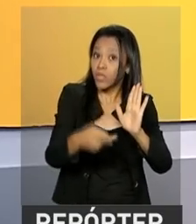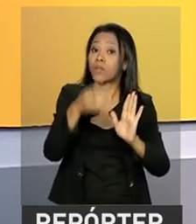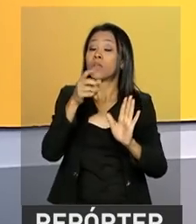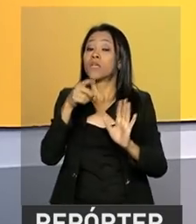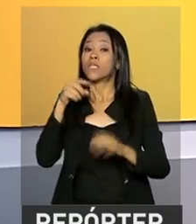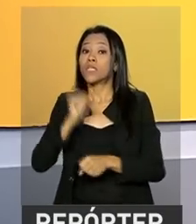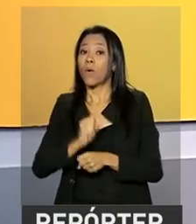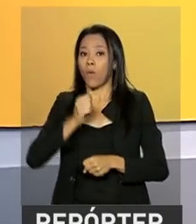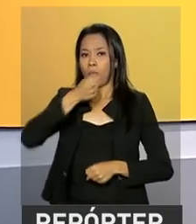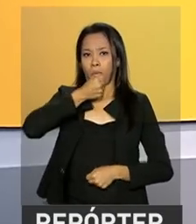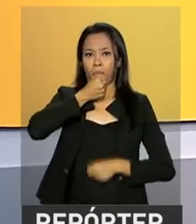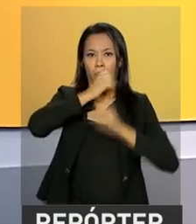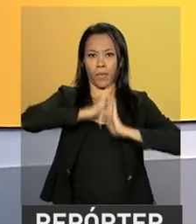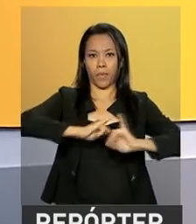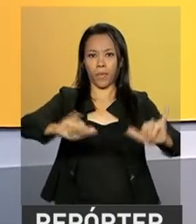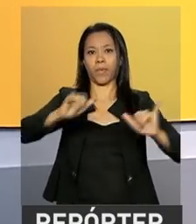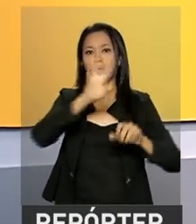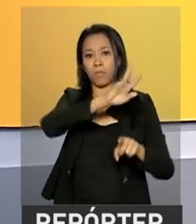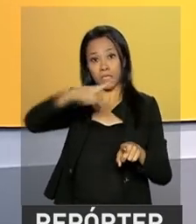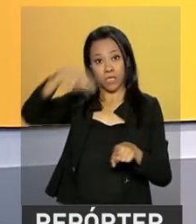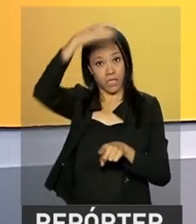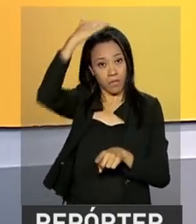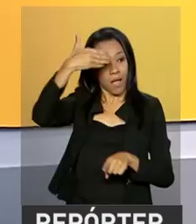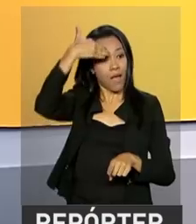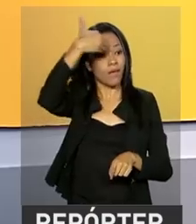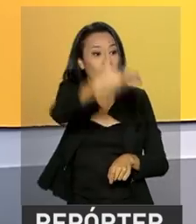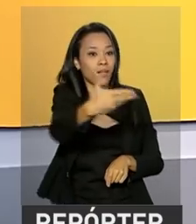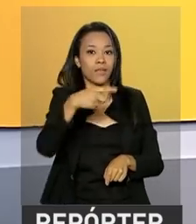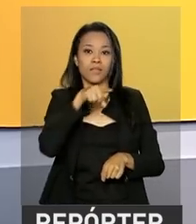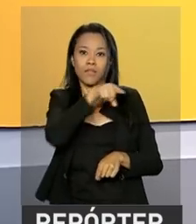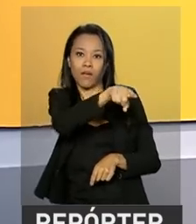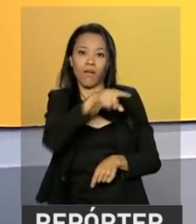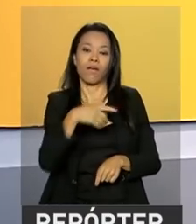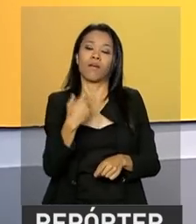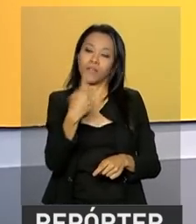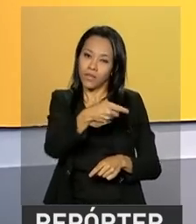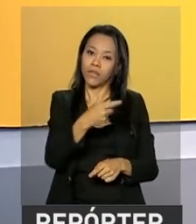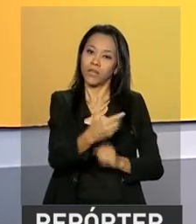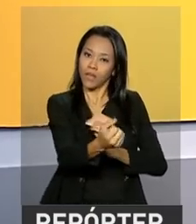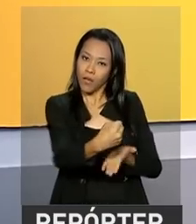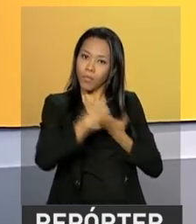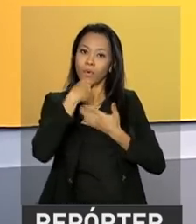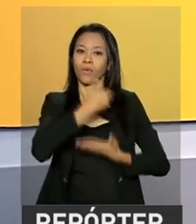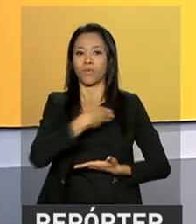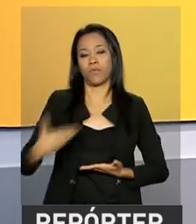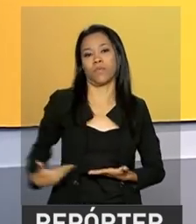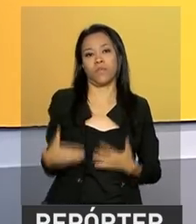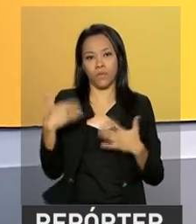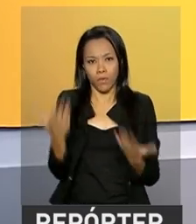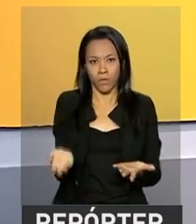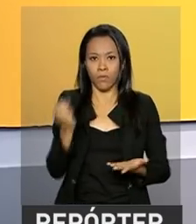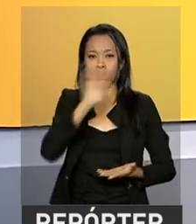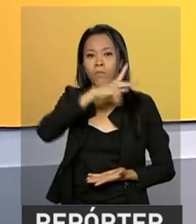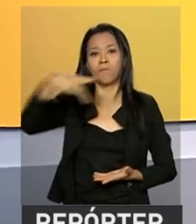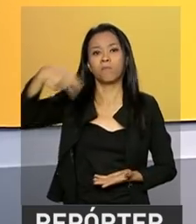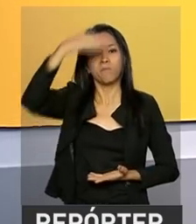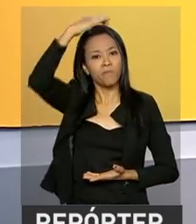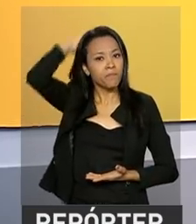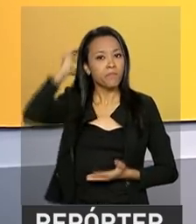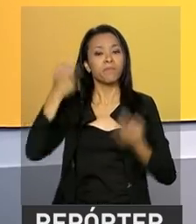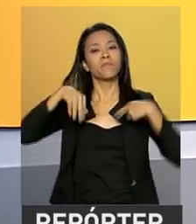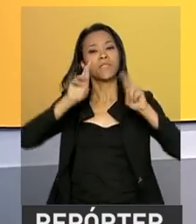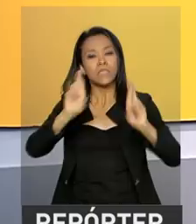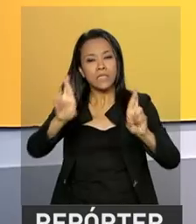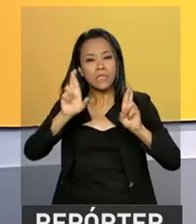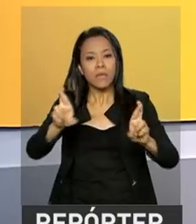teme agradeceu o esforço da base que sustenta o seu governo é o tema e lembrou ainda que espera